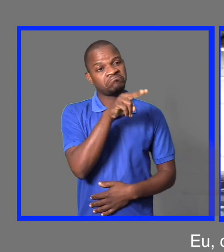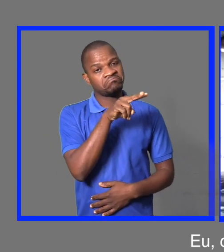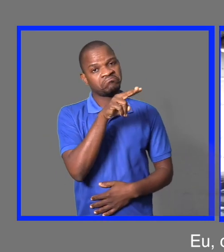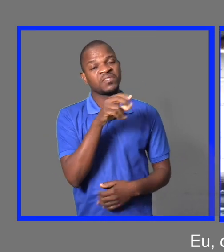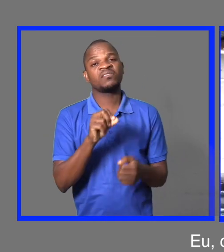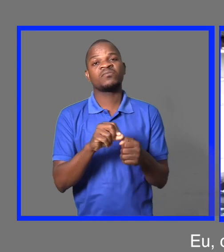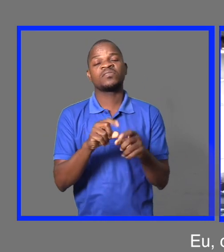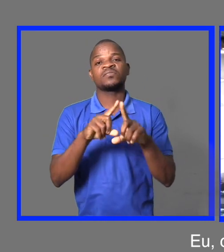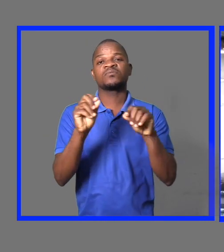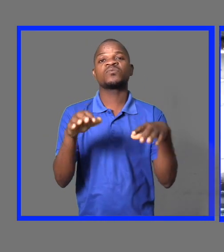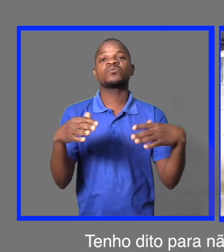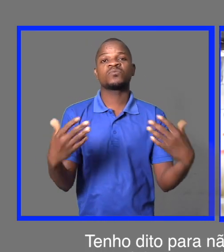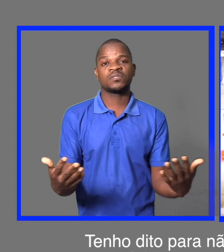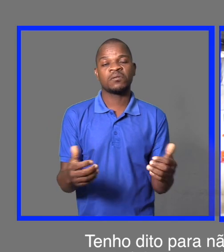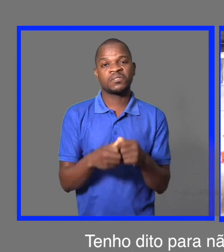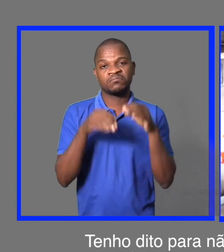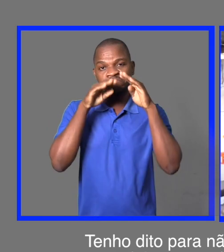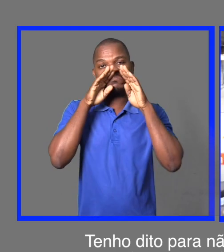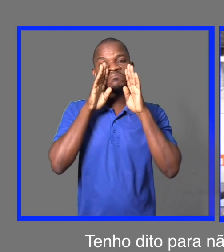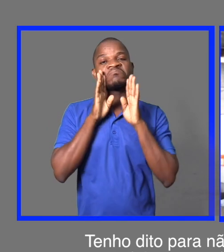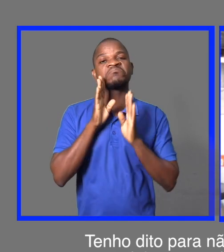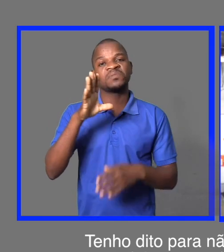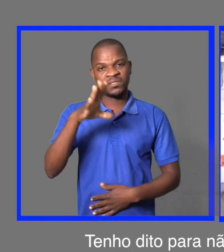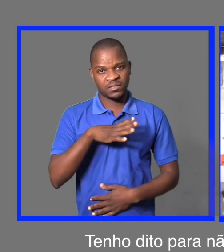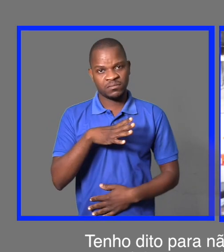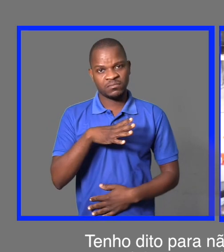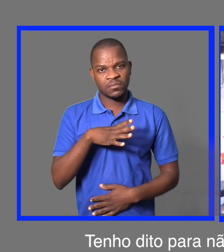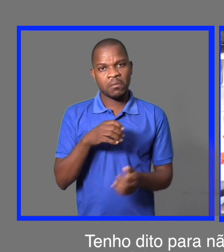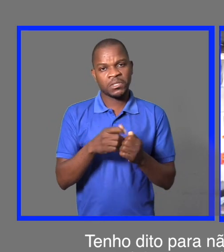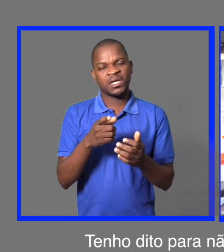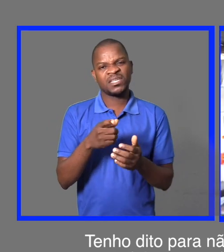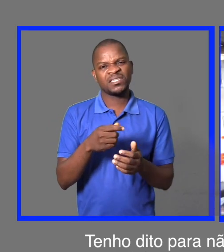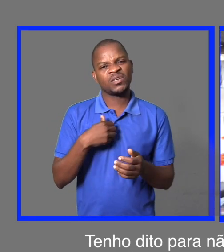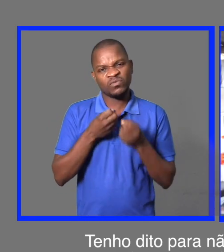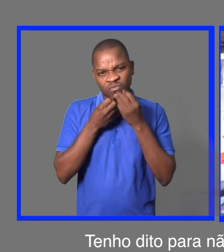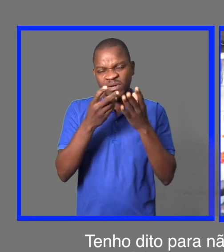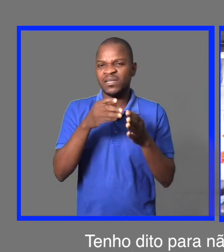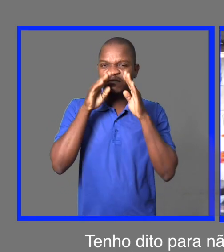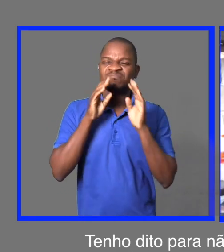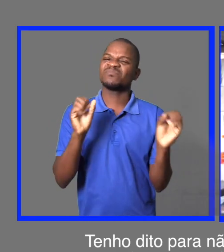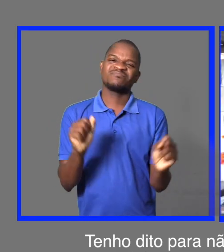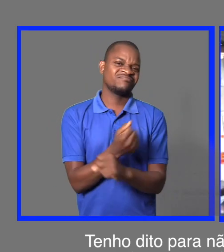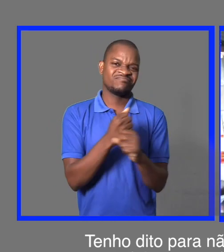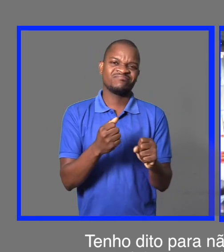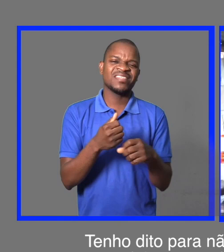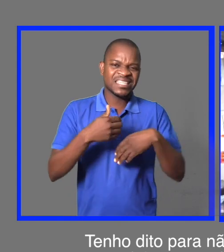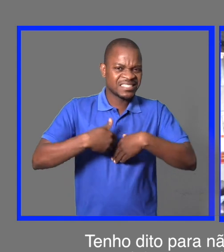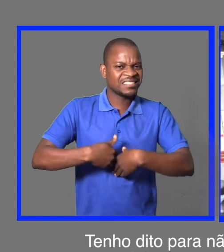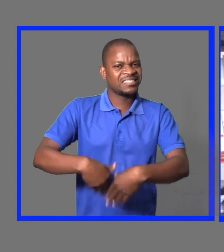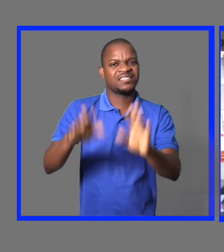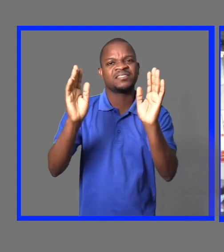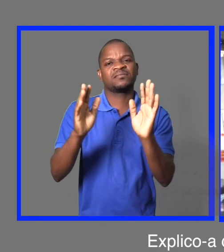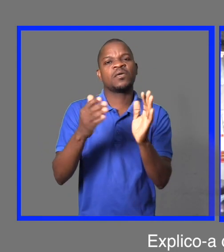Eu, como mãe, sou vestida, cara. A pessoa tem o dito, não vou ficar triste. Ele só me despiu, deixa ele despiu, não é